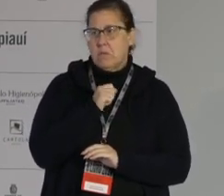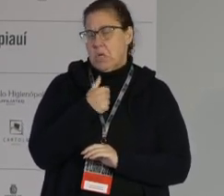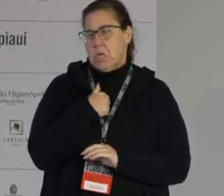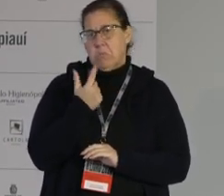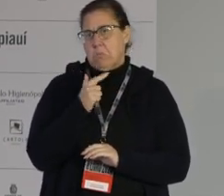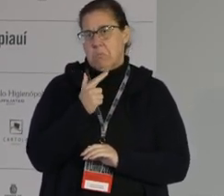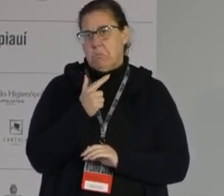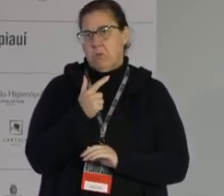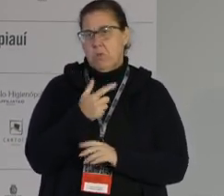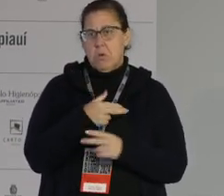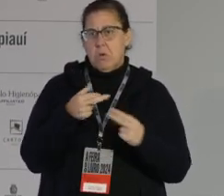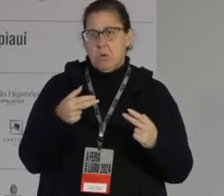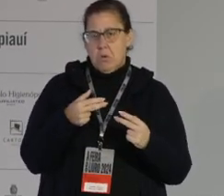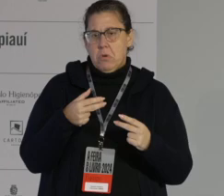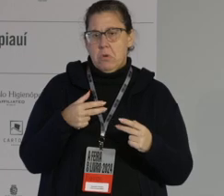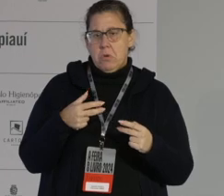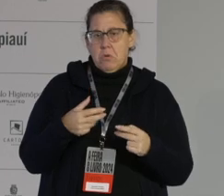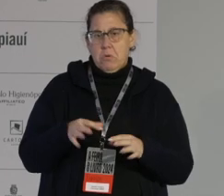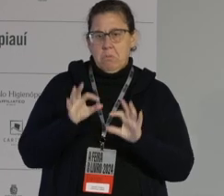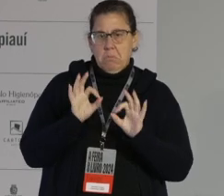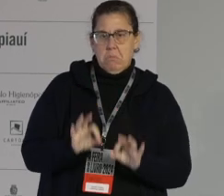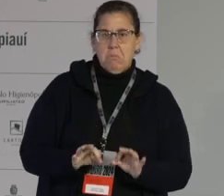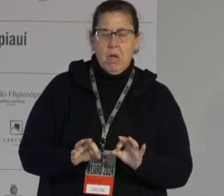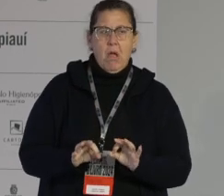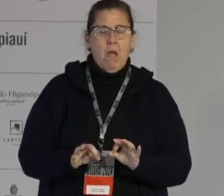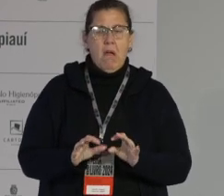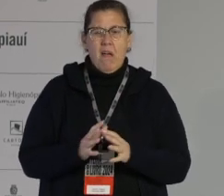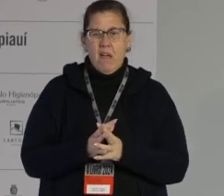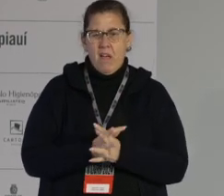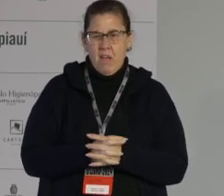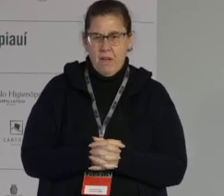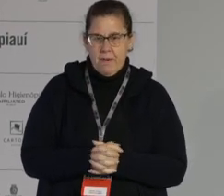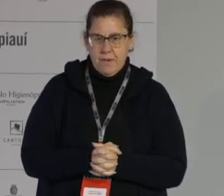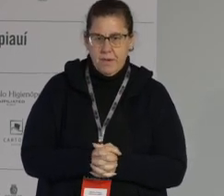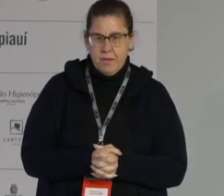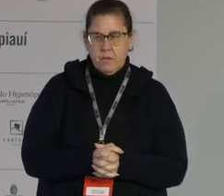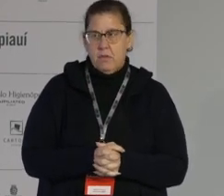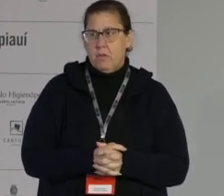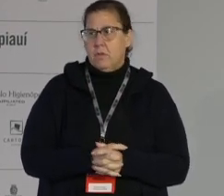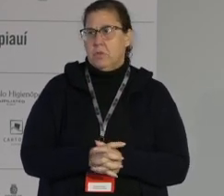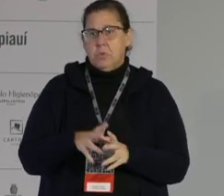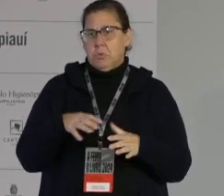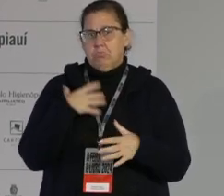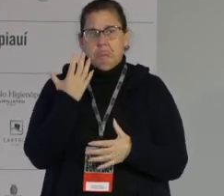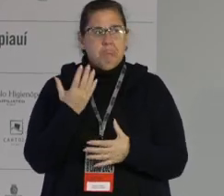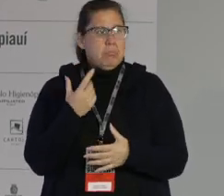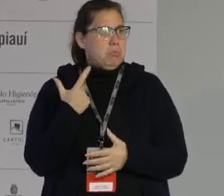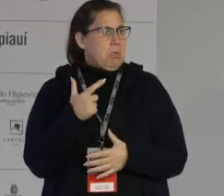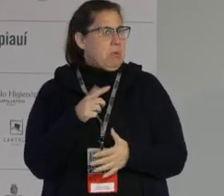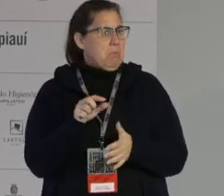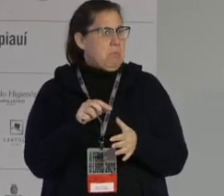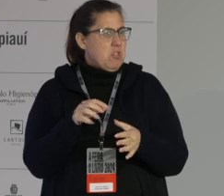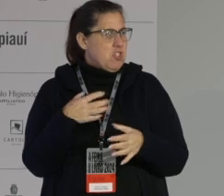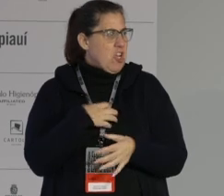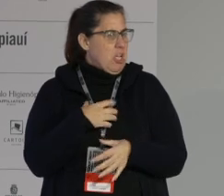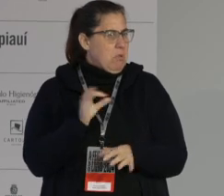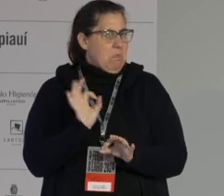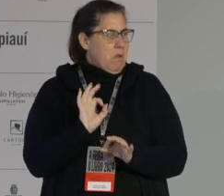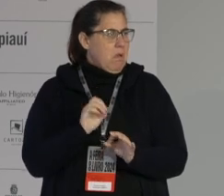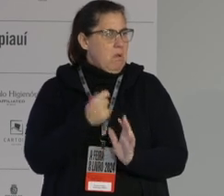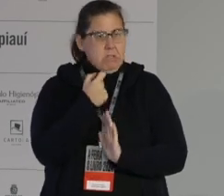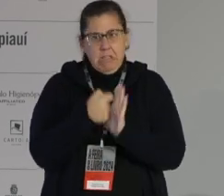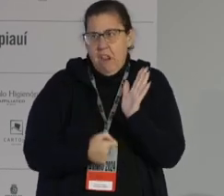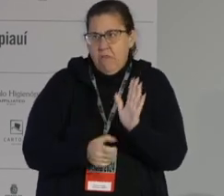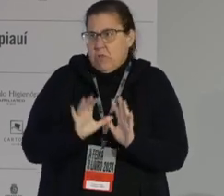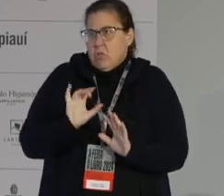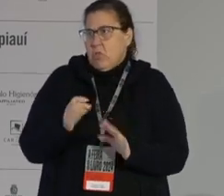Eu não tenho, não é uma coisa racional, eu não tenho essa coisa muito, eu não tenho método nenhum. Eu escrevo não sei